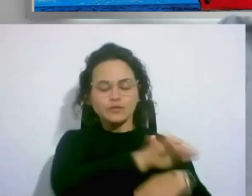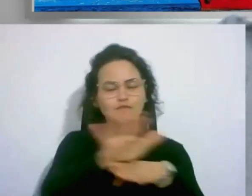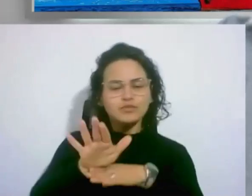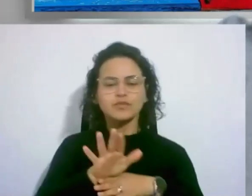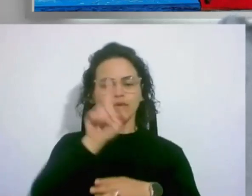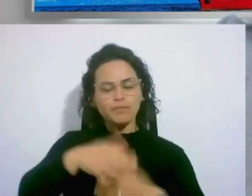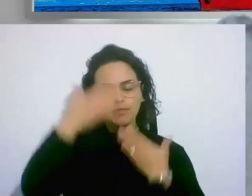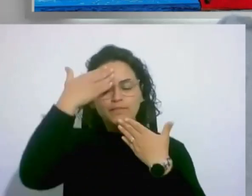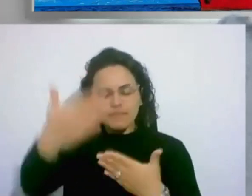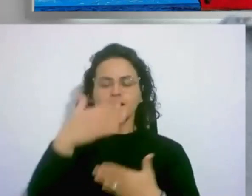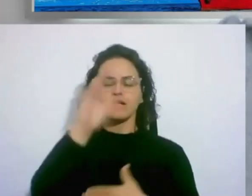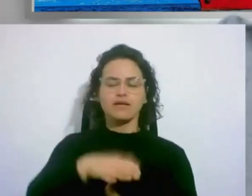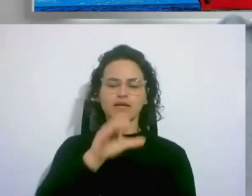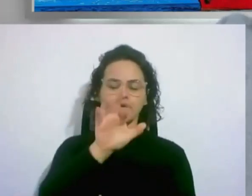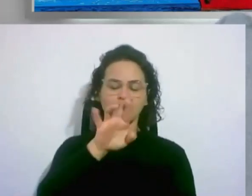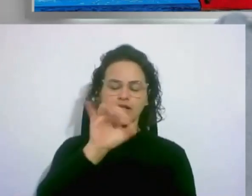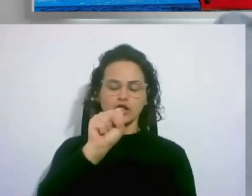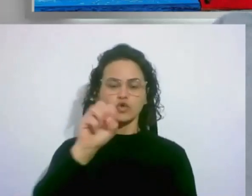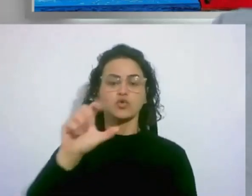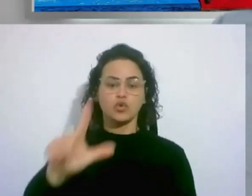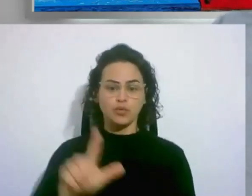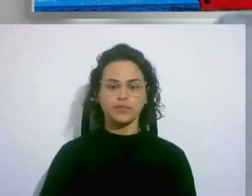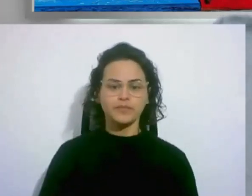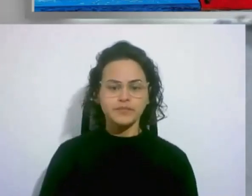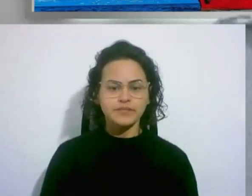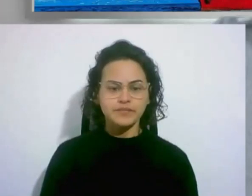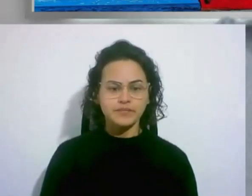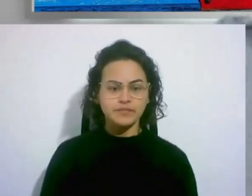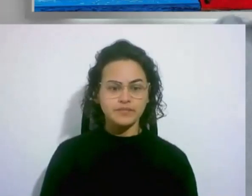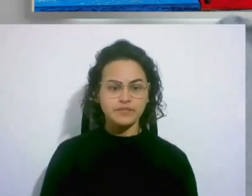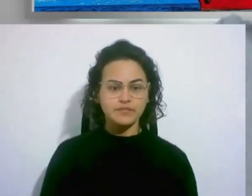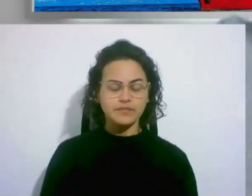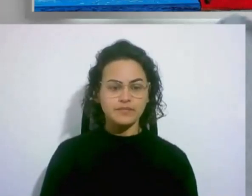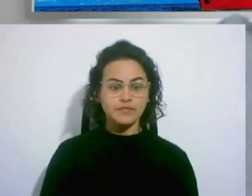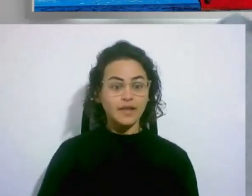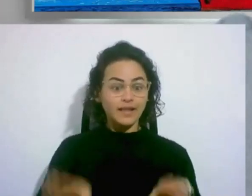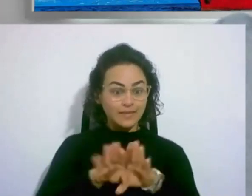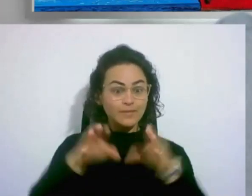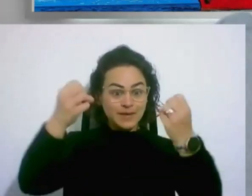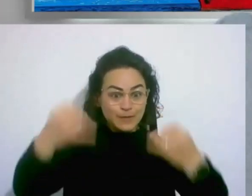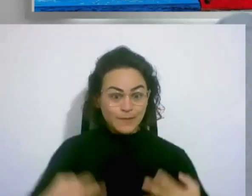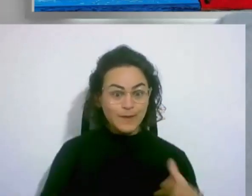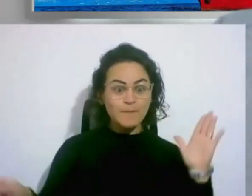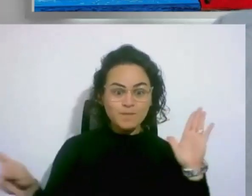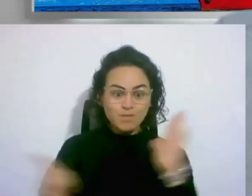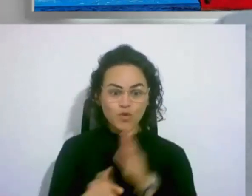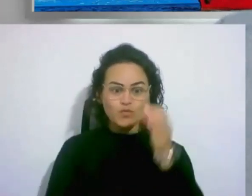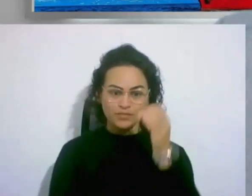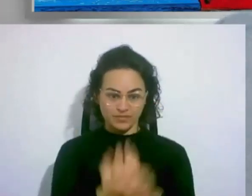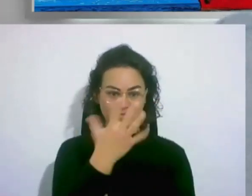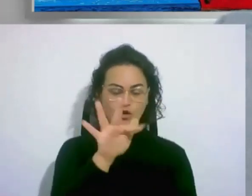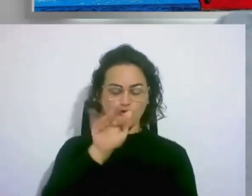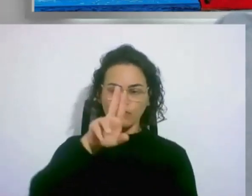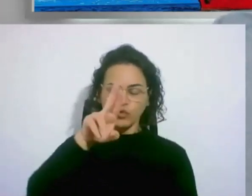a esta apoiadora desse ano Rotário. E para falar sobre a Fundação Rotária e o que tem sido feito de